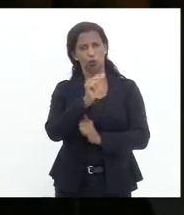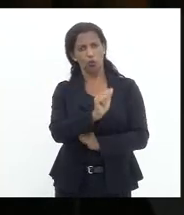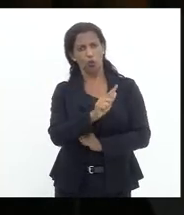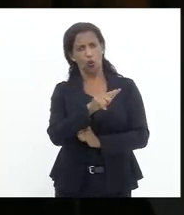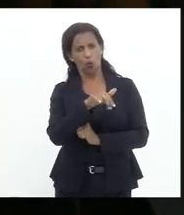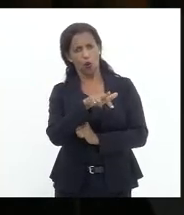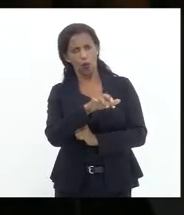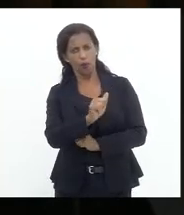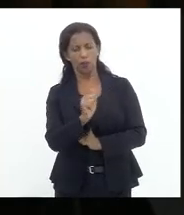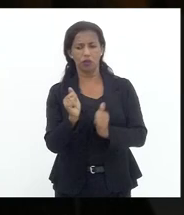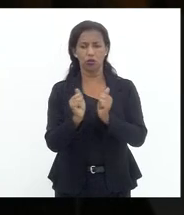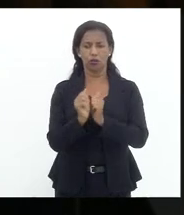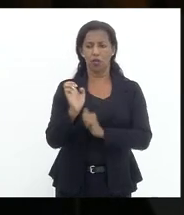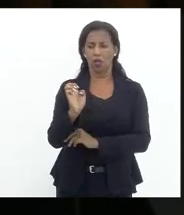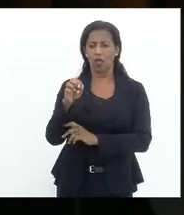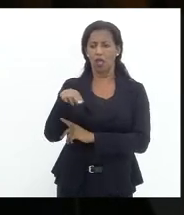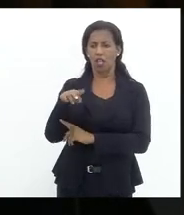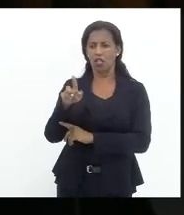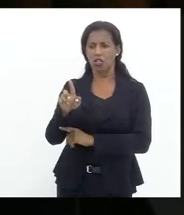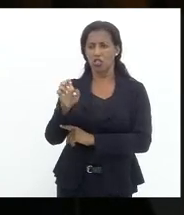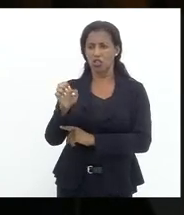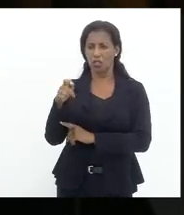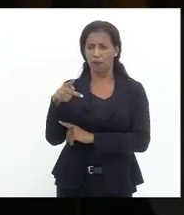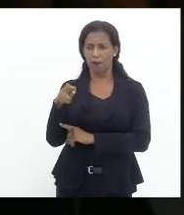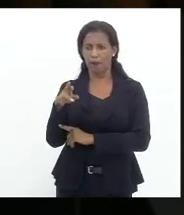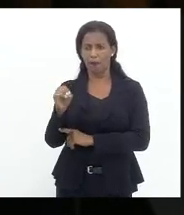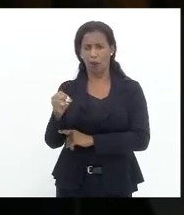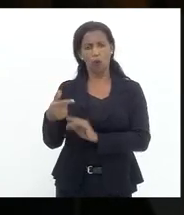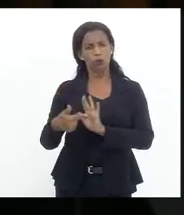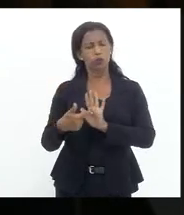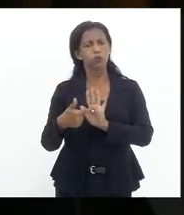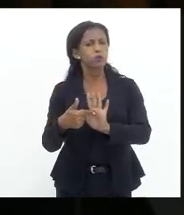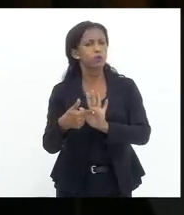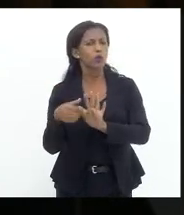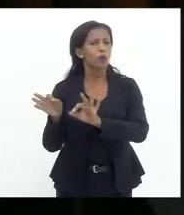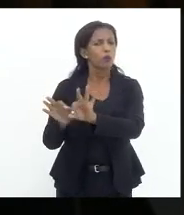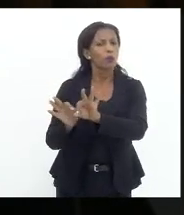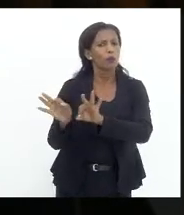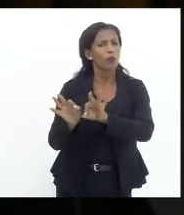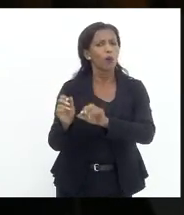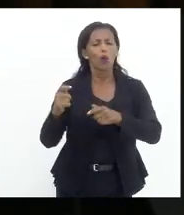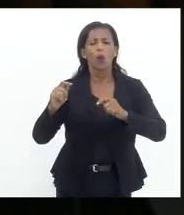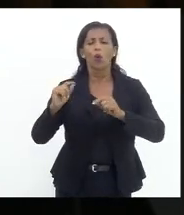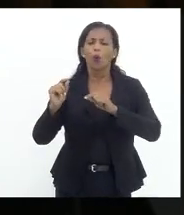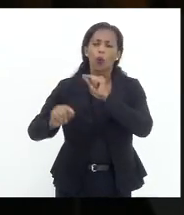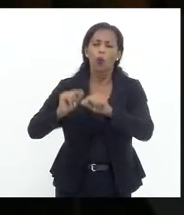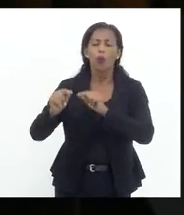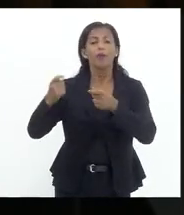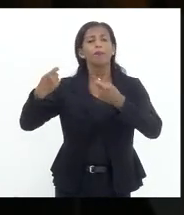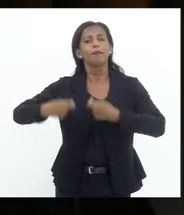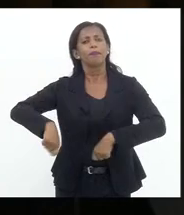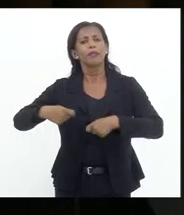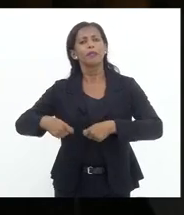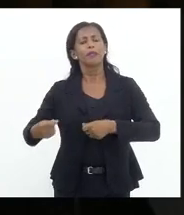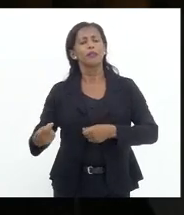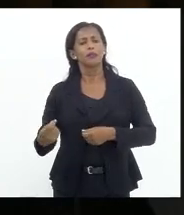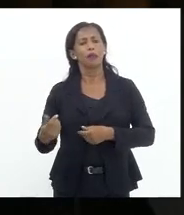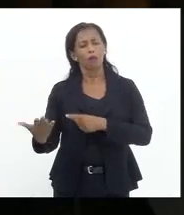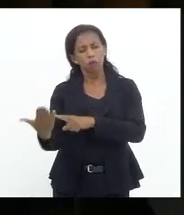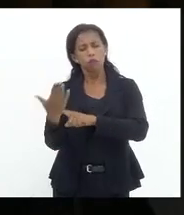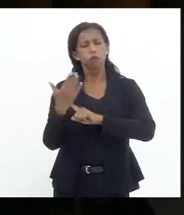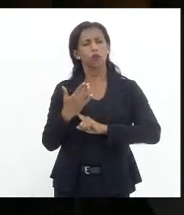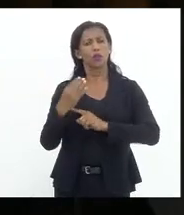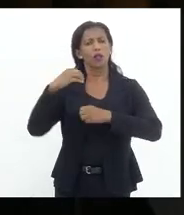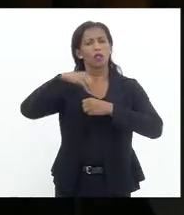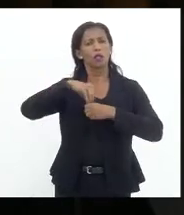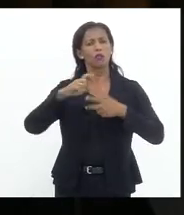da Engepron, apresentassem a ele o que seria necessário enquanto governança dentro do